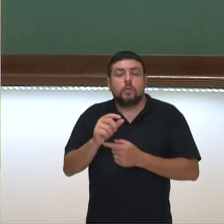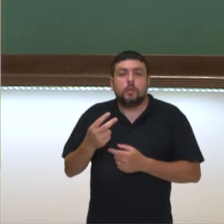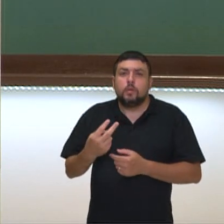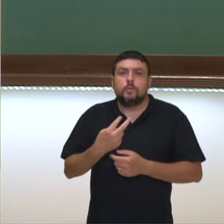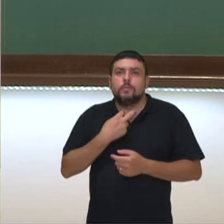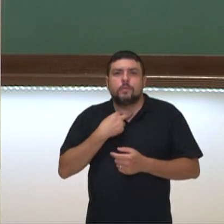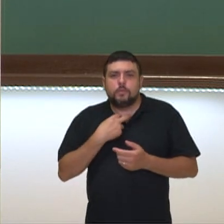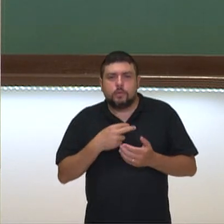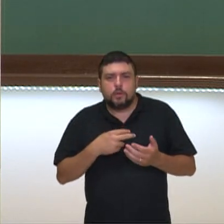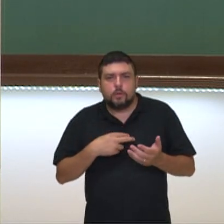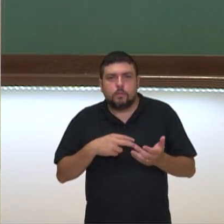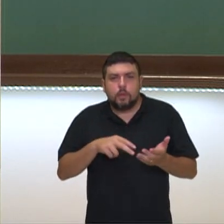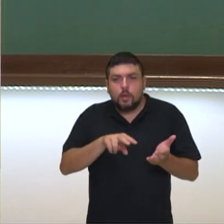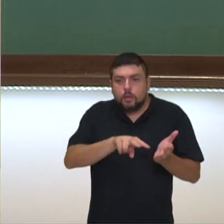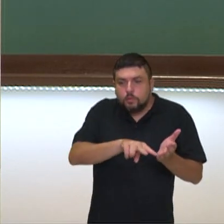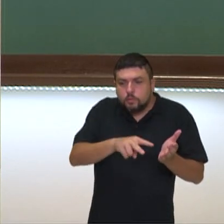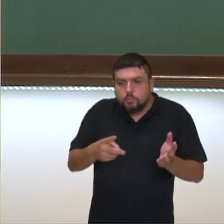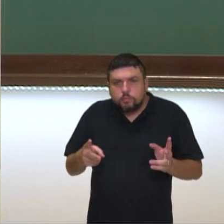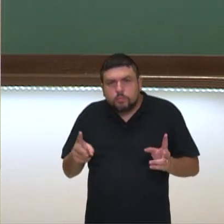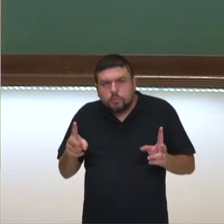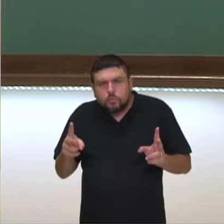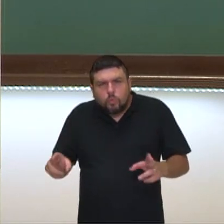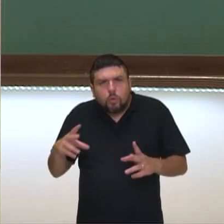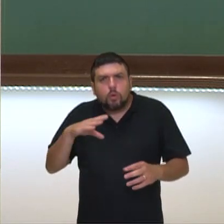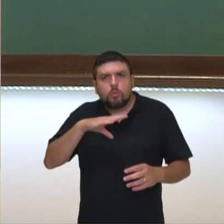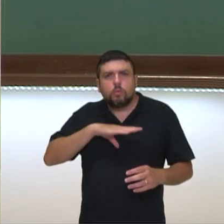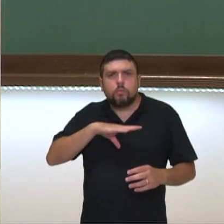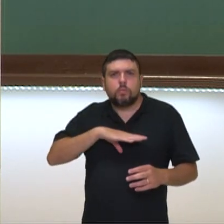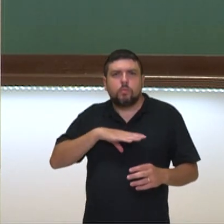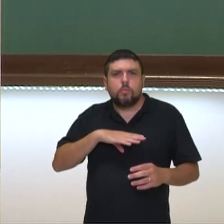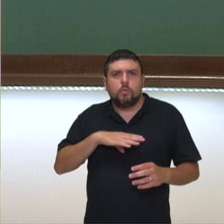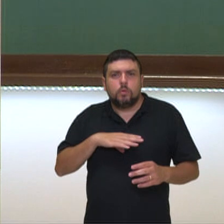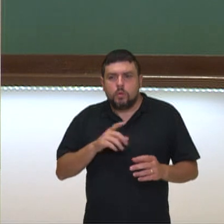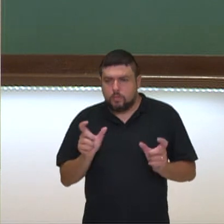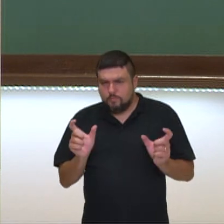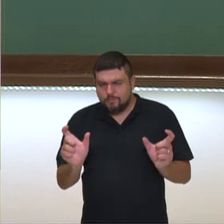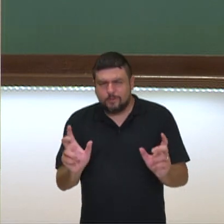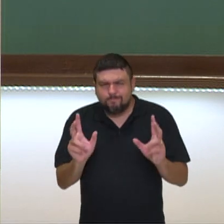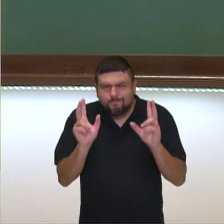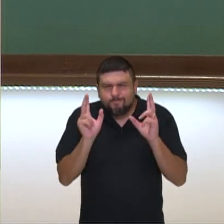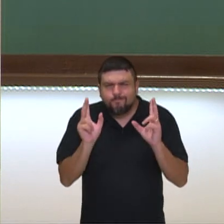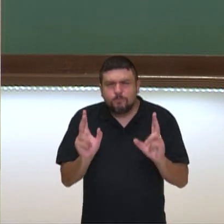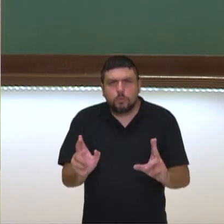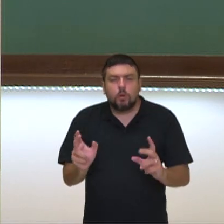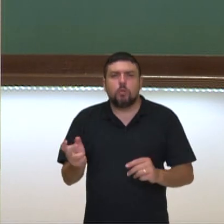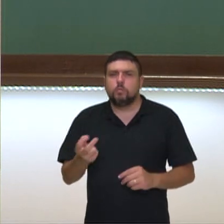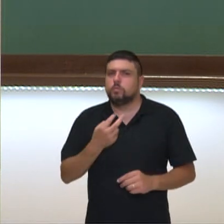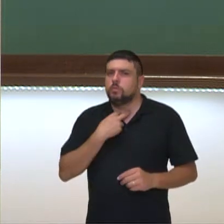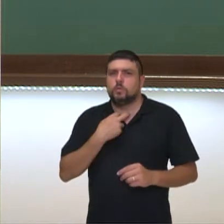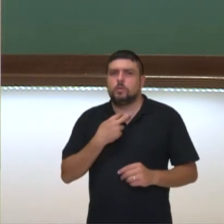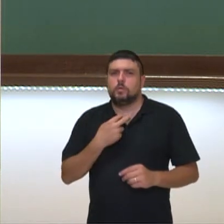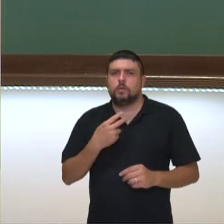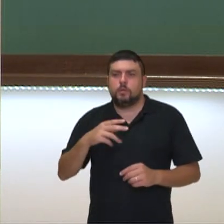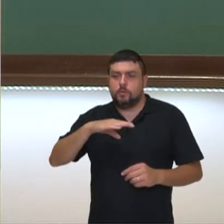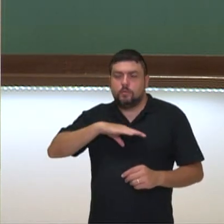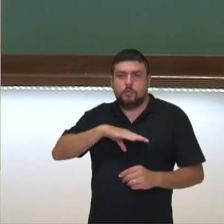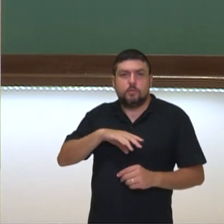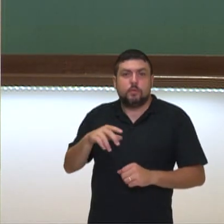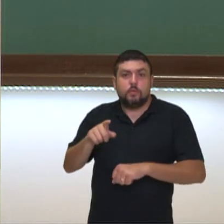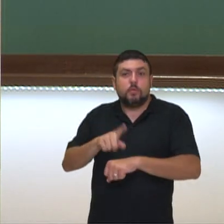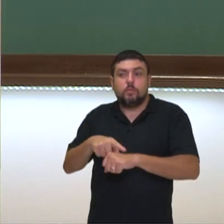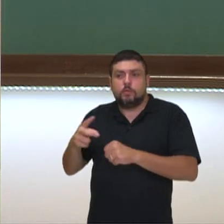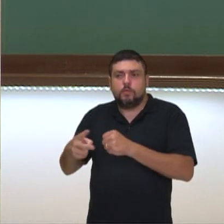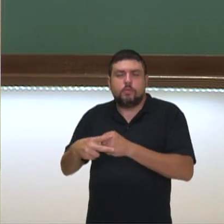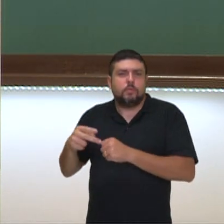traduzir ao pé da letra, que é difícil você buscar algo similar como tempo verbal no português. A gente